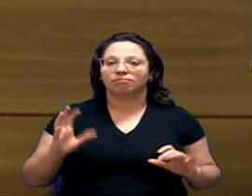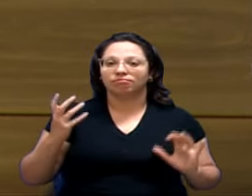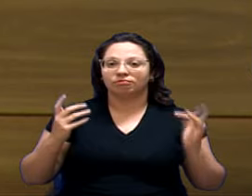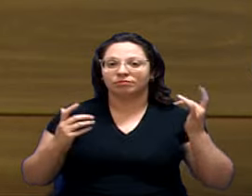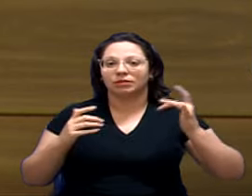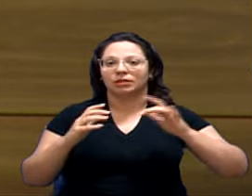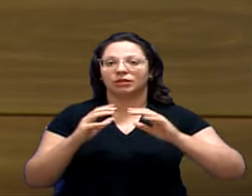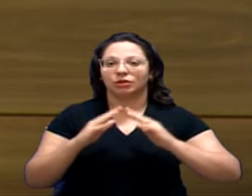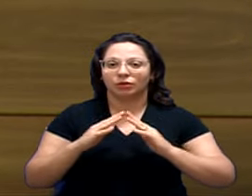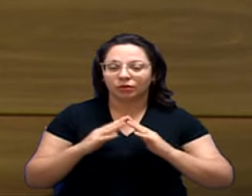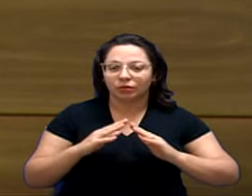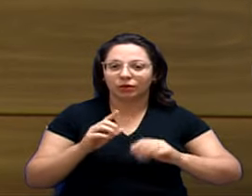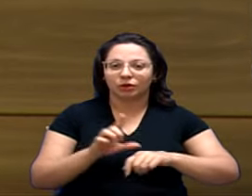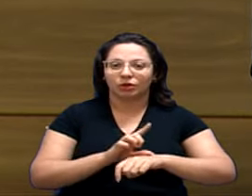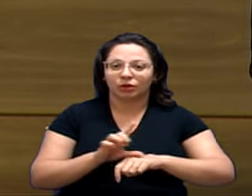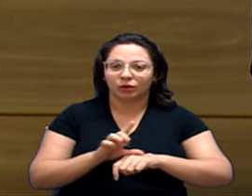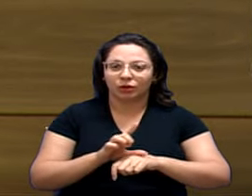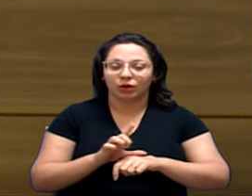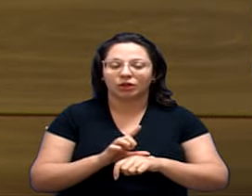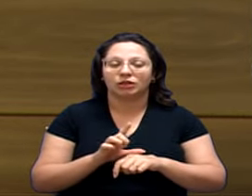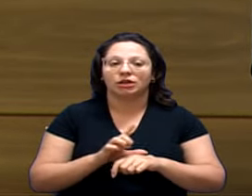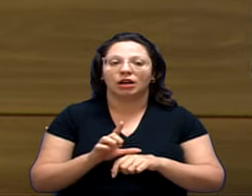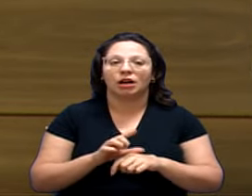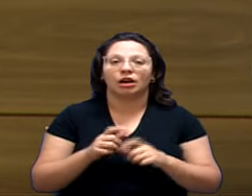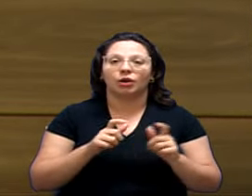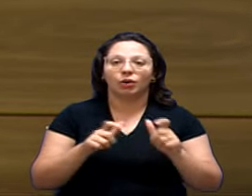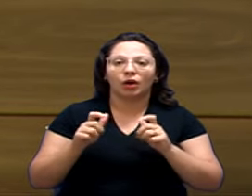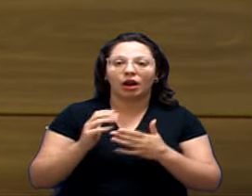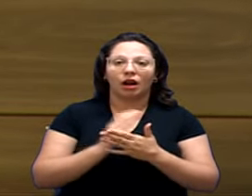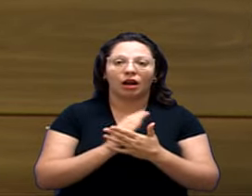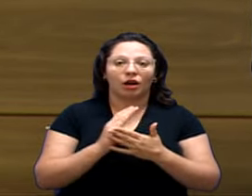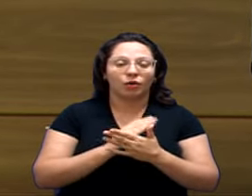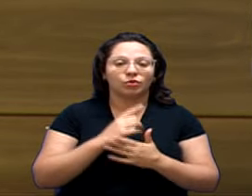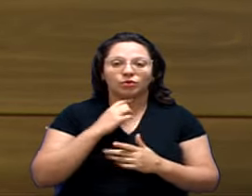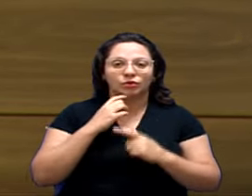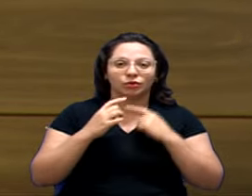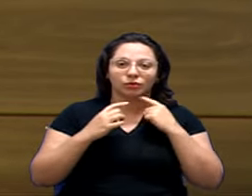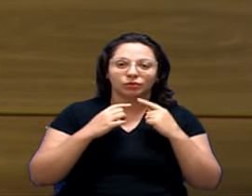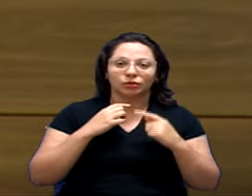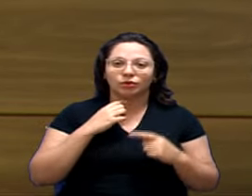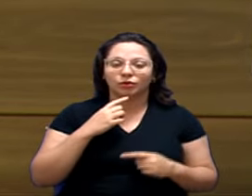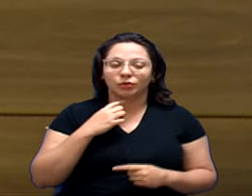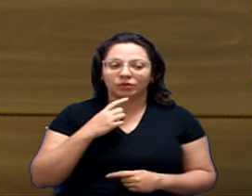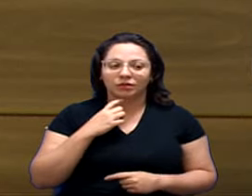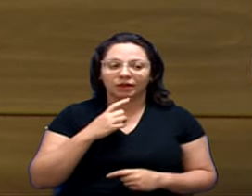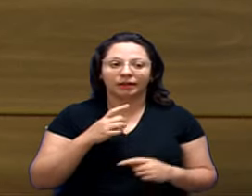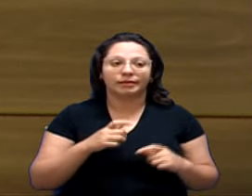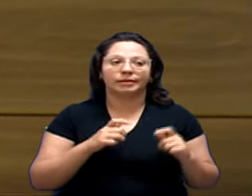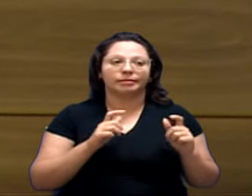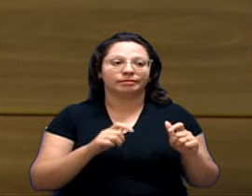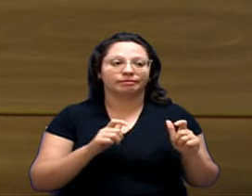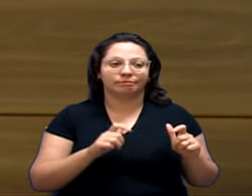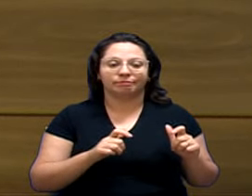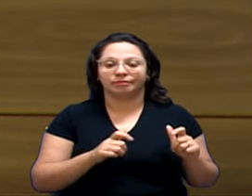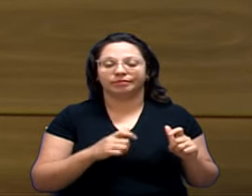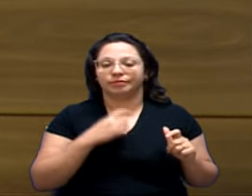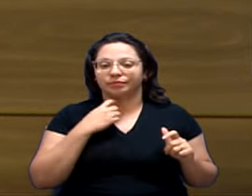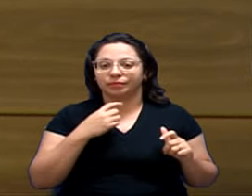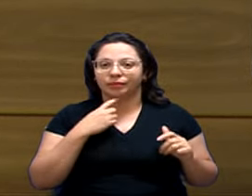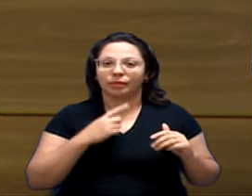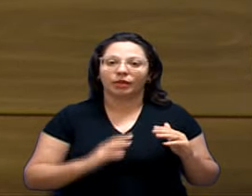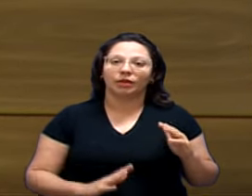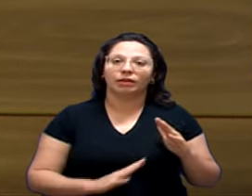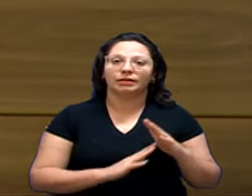serviço e que em determinadas regiões eles não podem plantar quase nada vamos dizer assim é bem restritivo